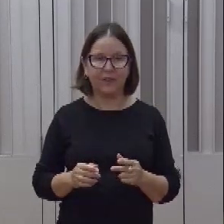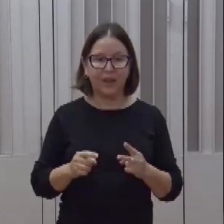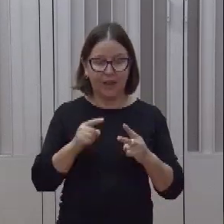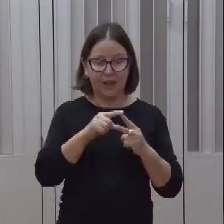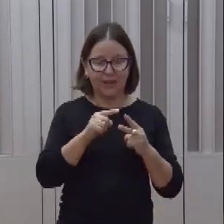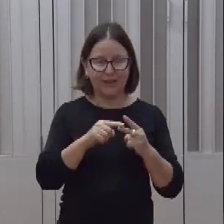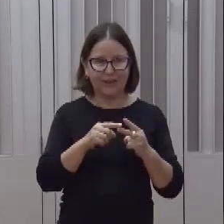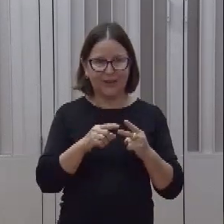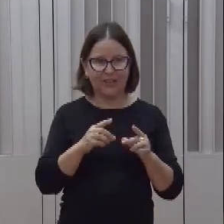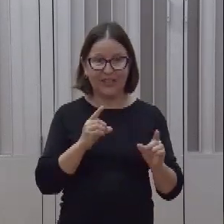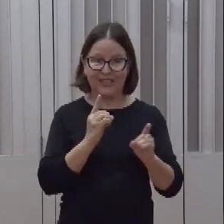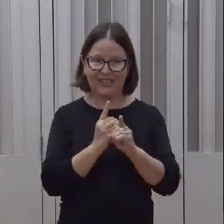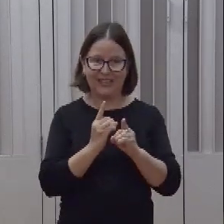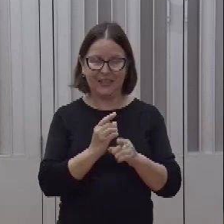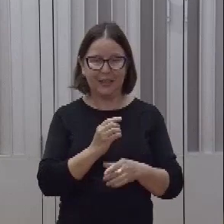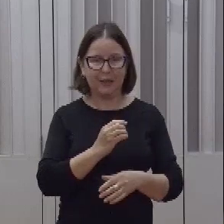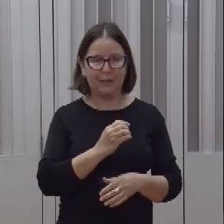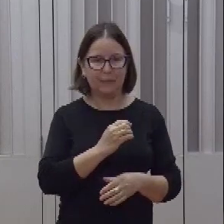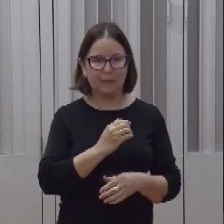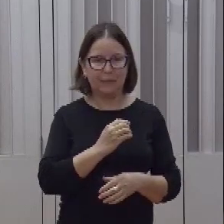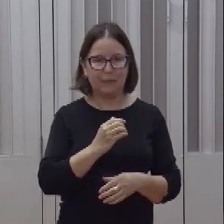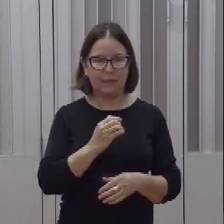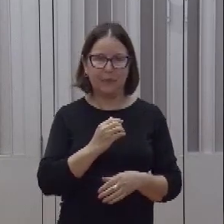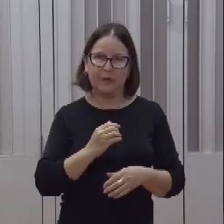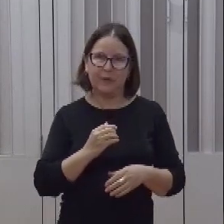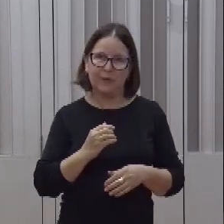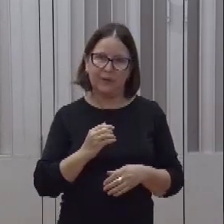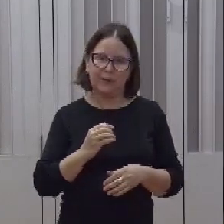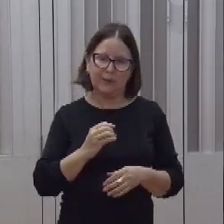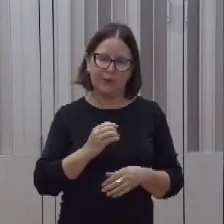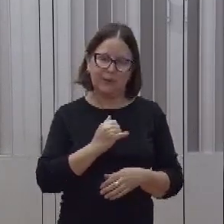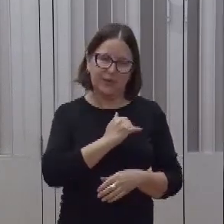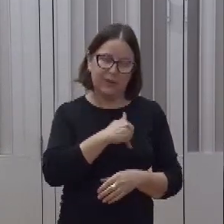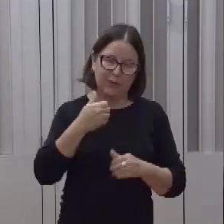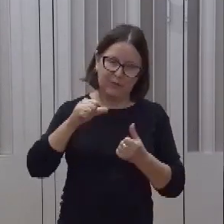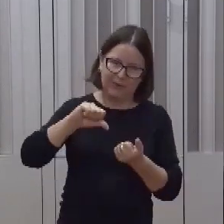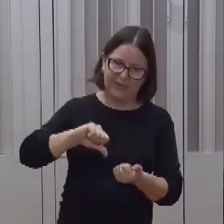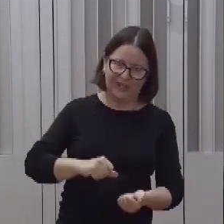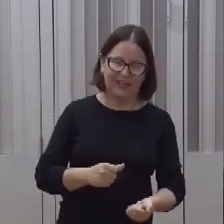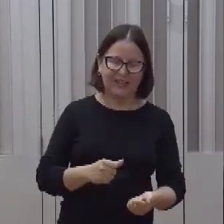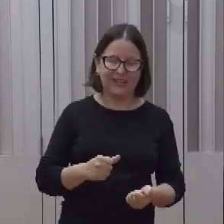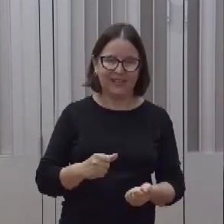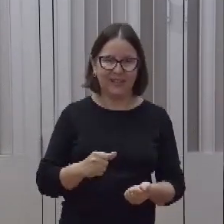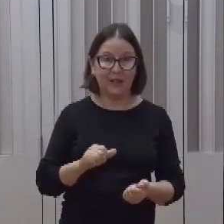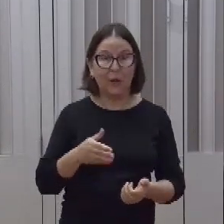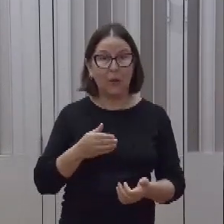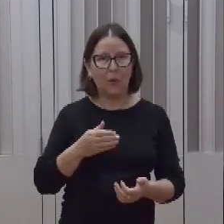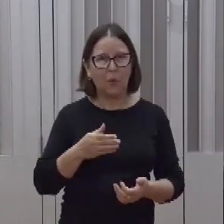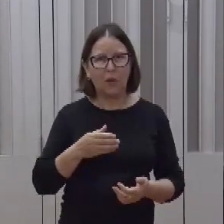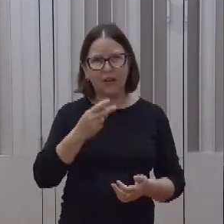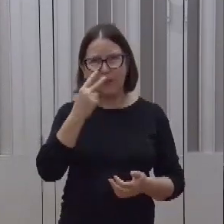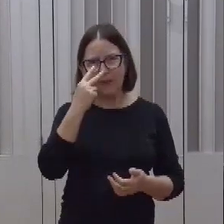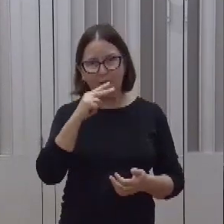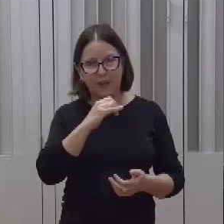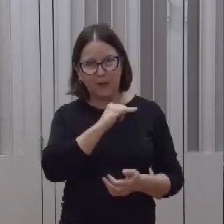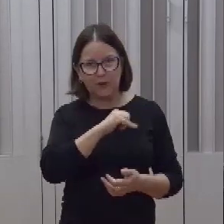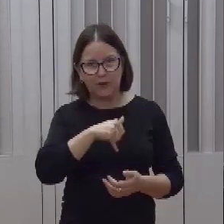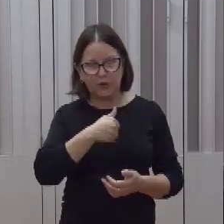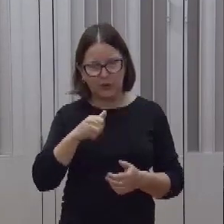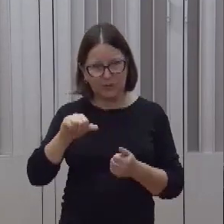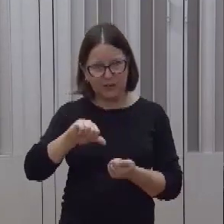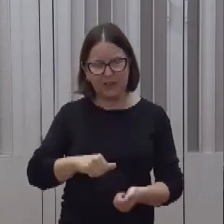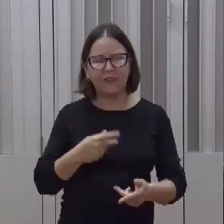quando ouviram João dizer assim, esse é o Cordeiro de Deus que tira o pecado do mundo, eles